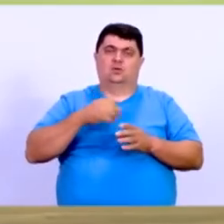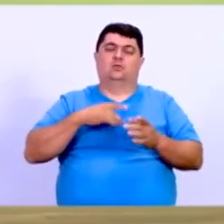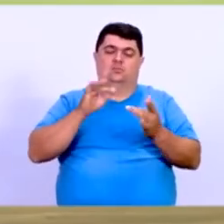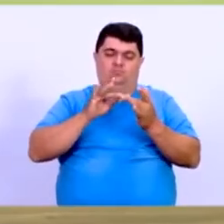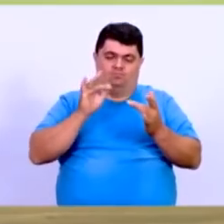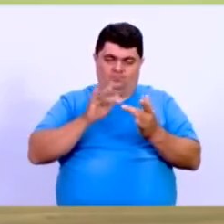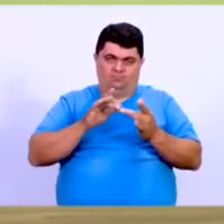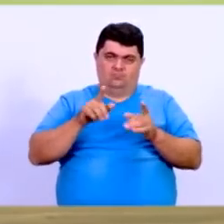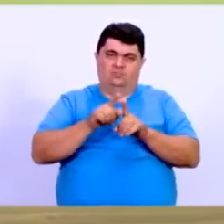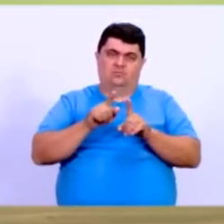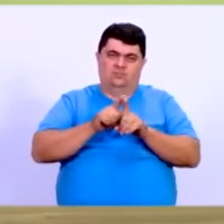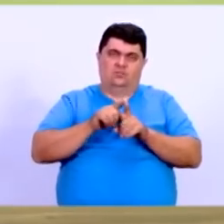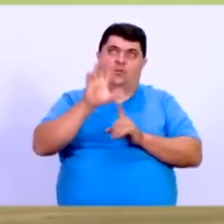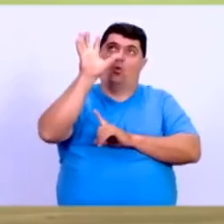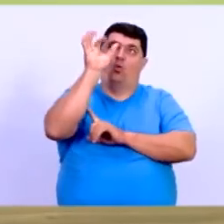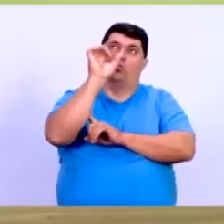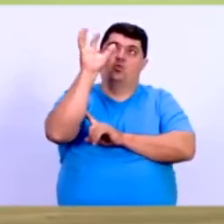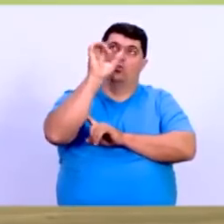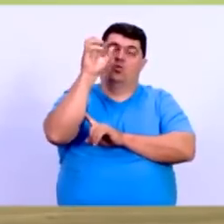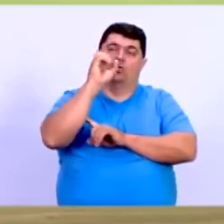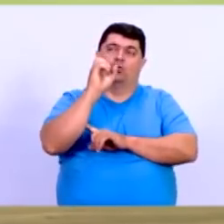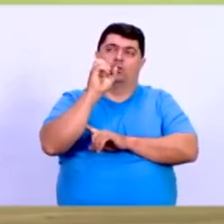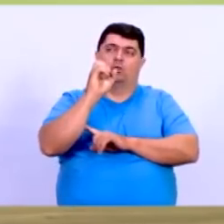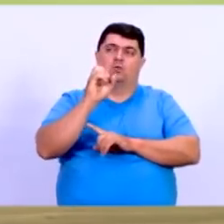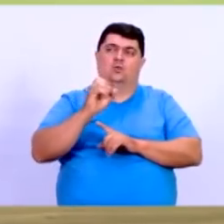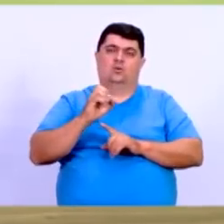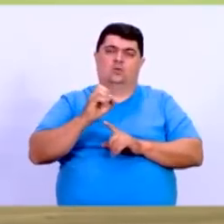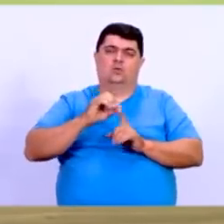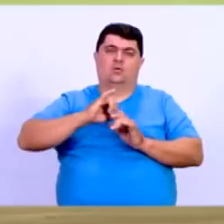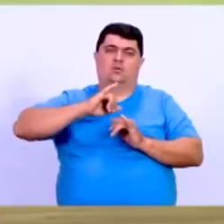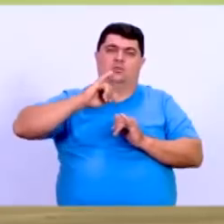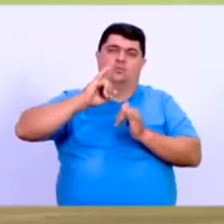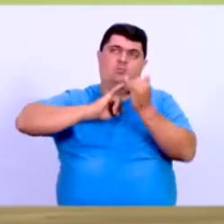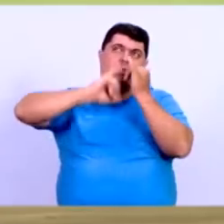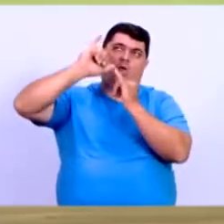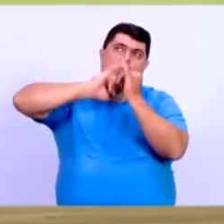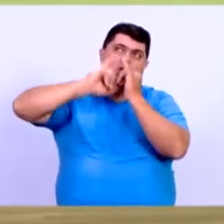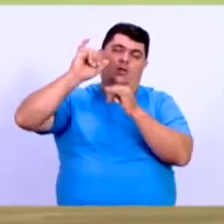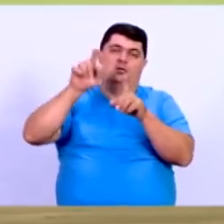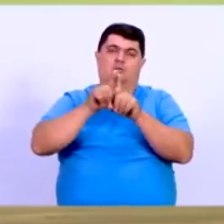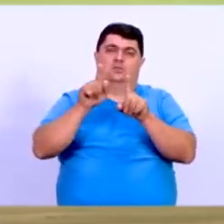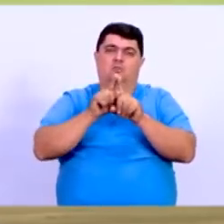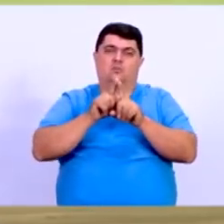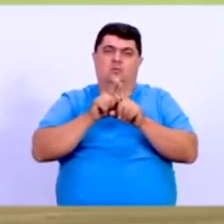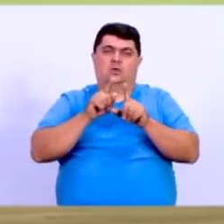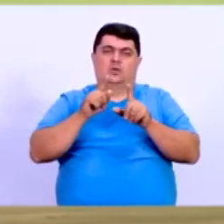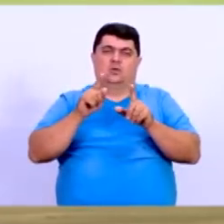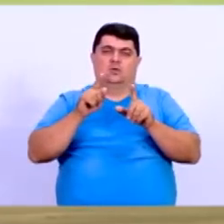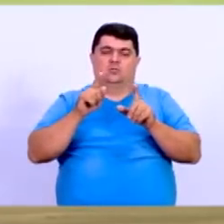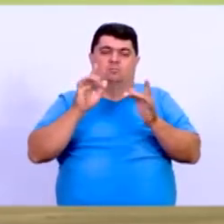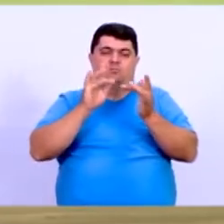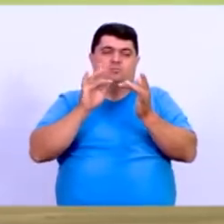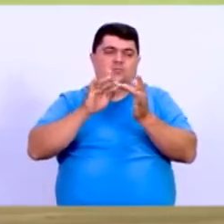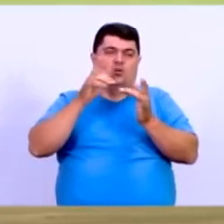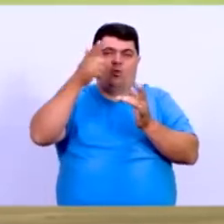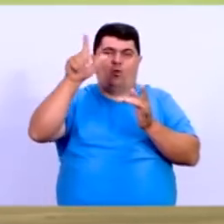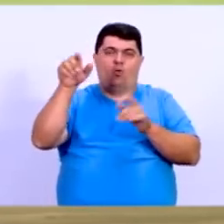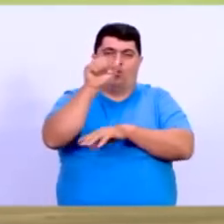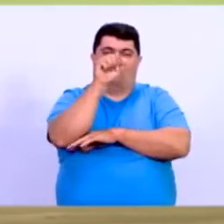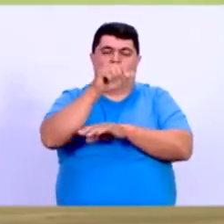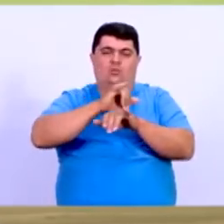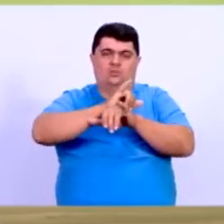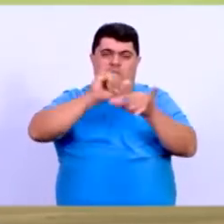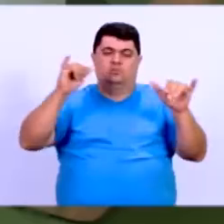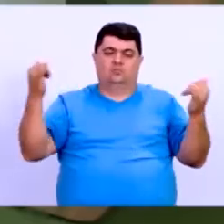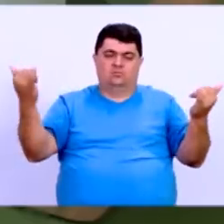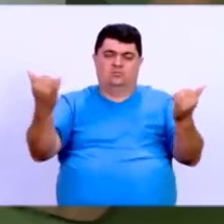conectado ou com uma rede satélite, né, para mandar informação, e também está conectado com os veículos em volta dele e os sensores estão espalhados nas